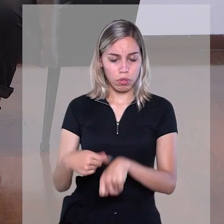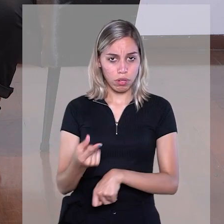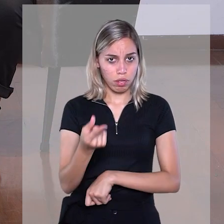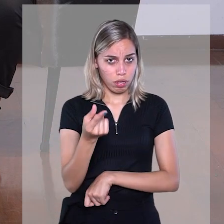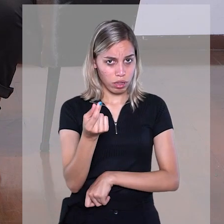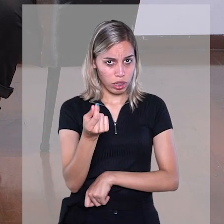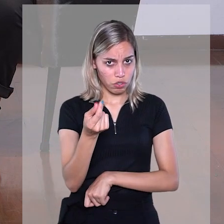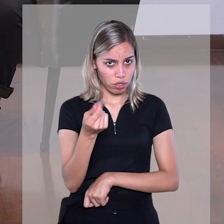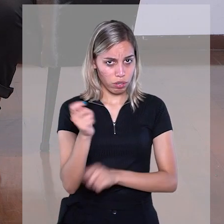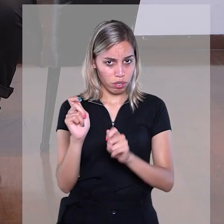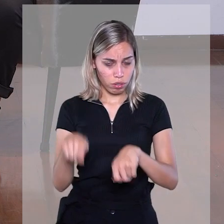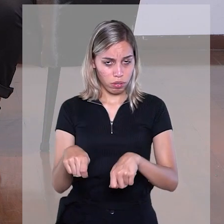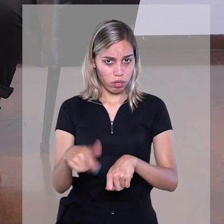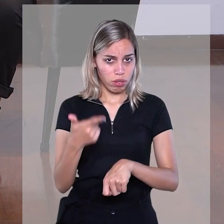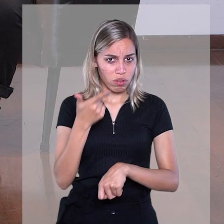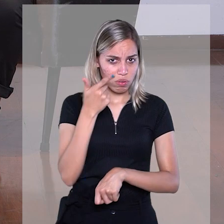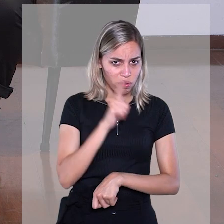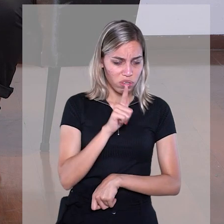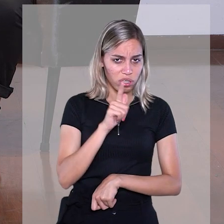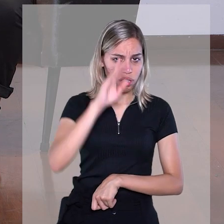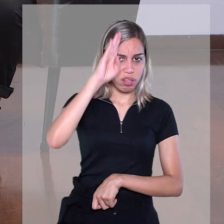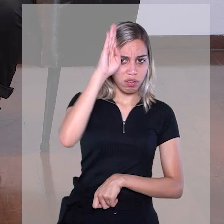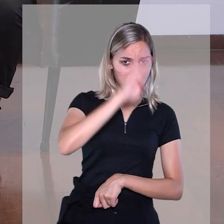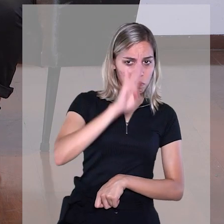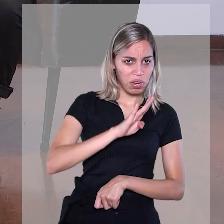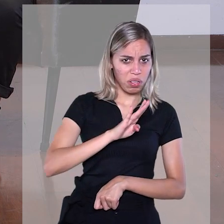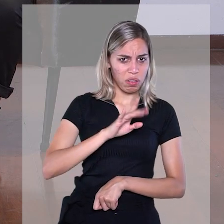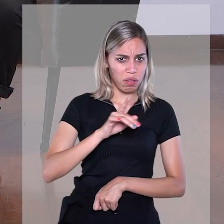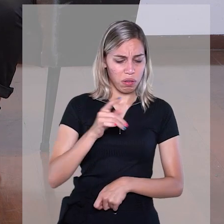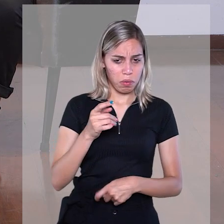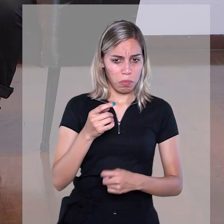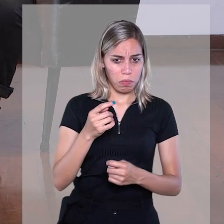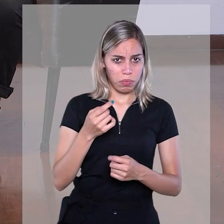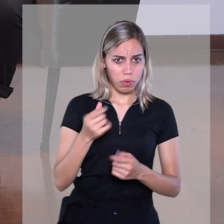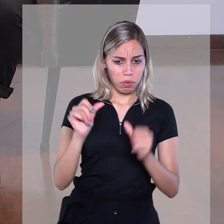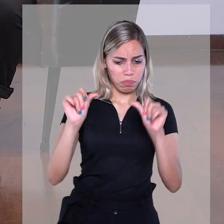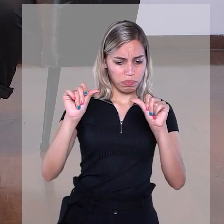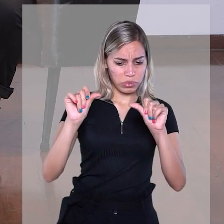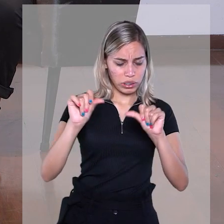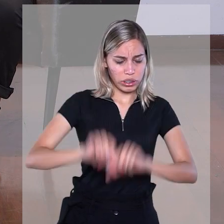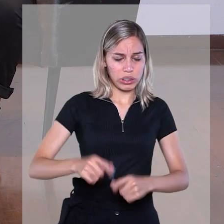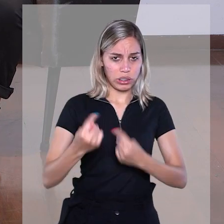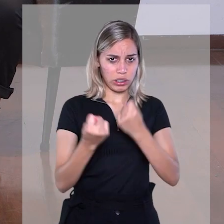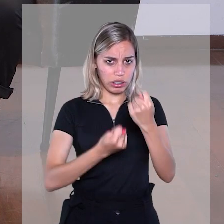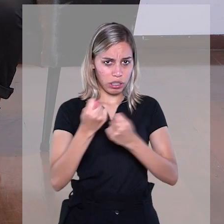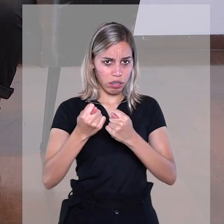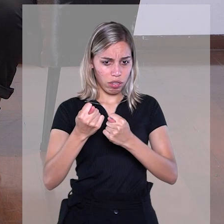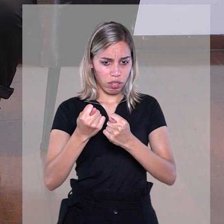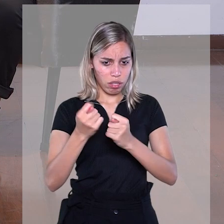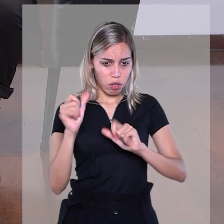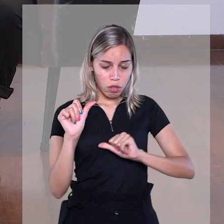mercado literário brasileiro da maior crise vivida desde o século XX. Então, estamos falando pela primeira vez